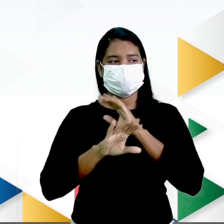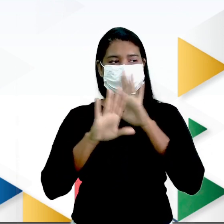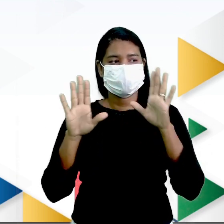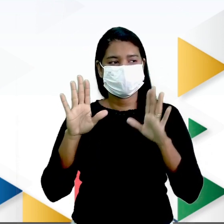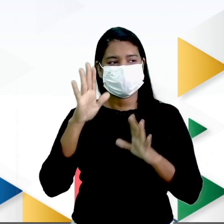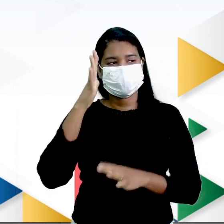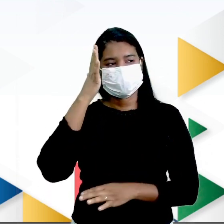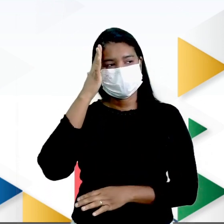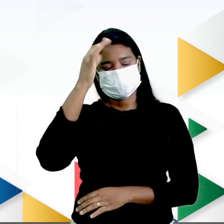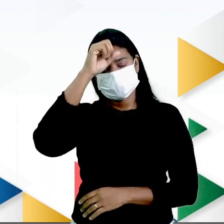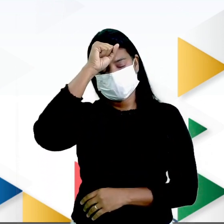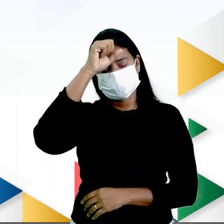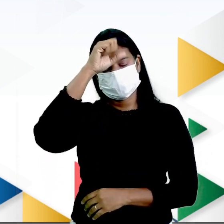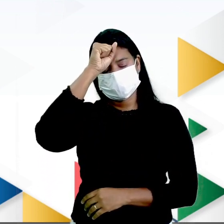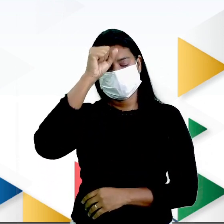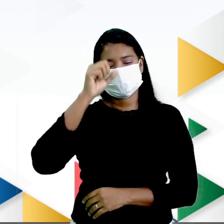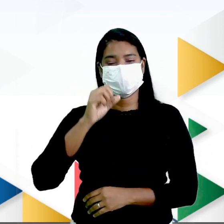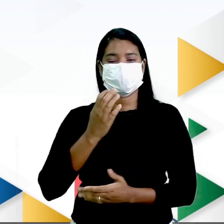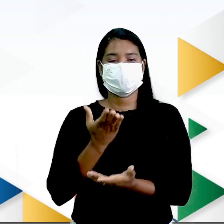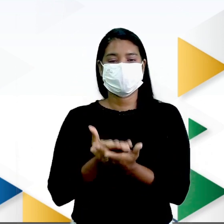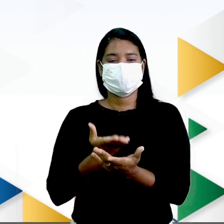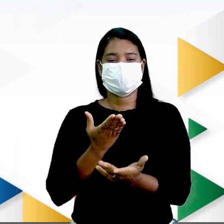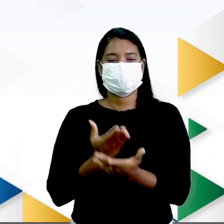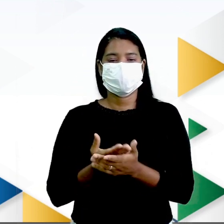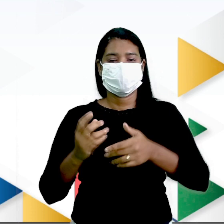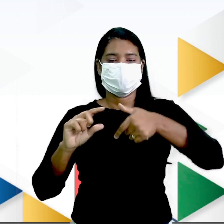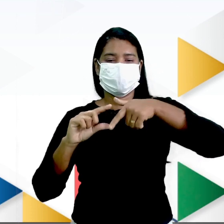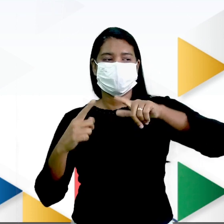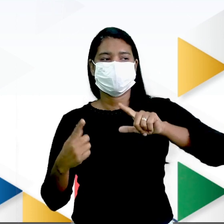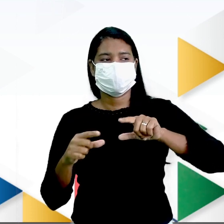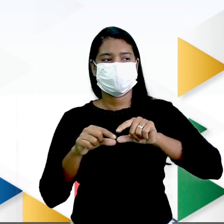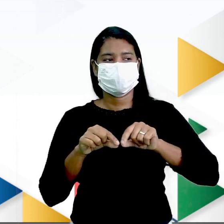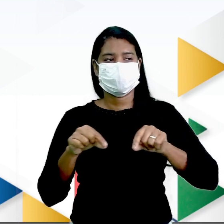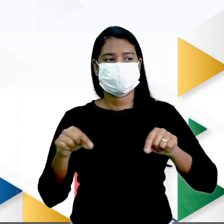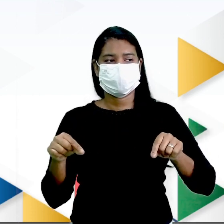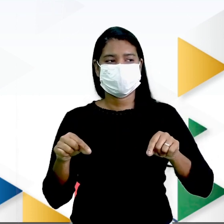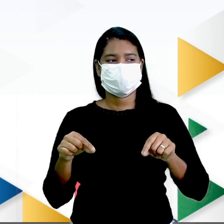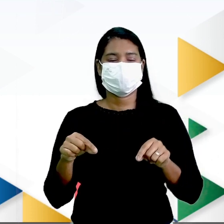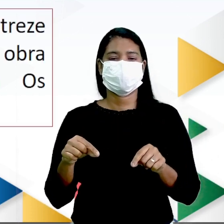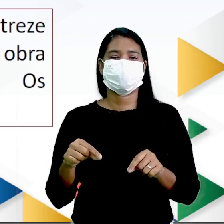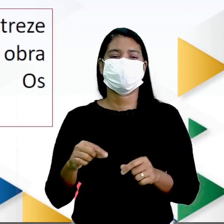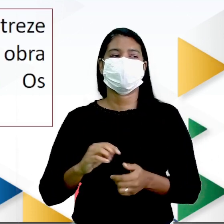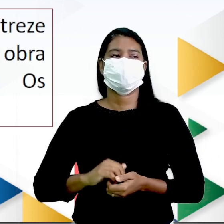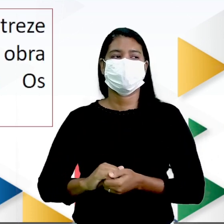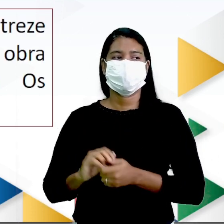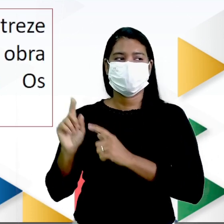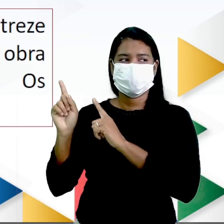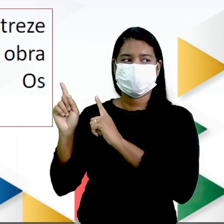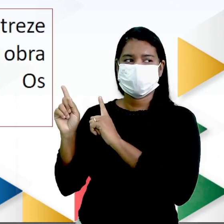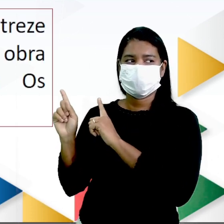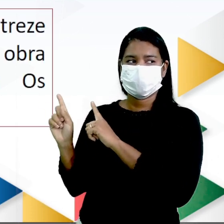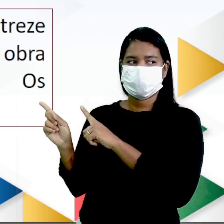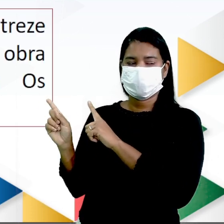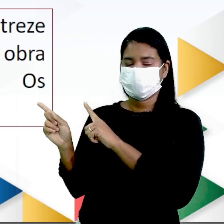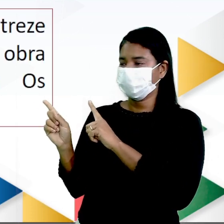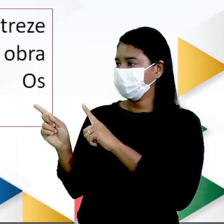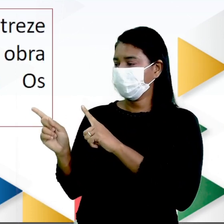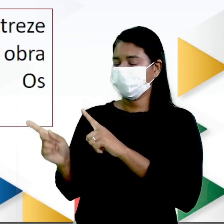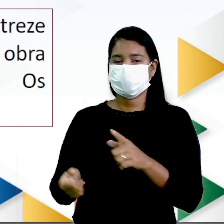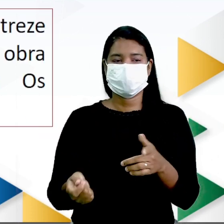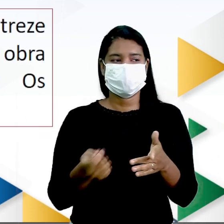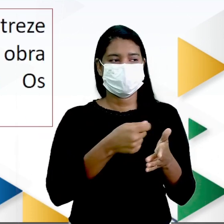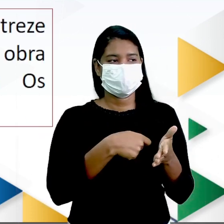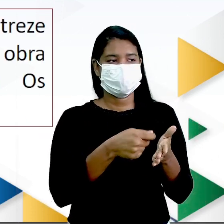você aprende, porque você estuda geometria euclidiana, por causa desse cara aí, o Euclides. Ele que